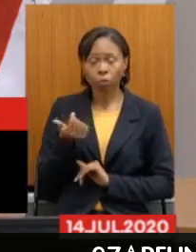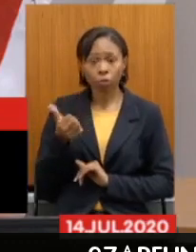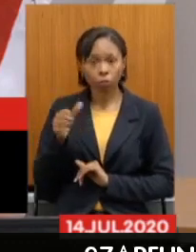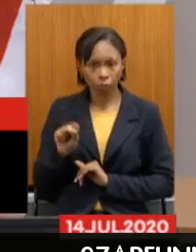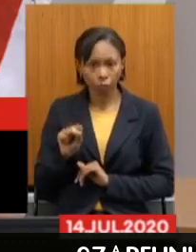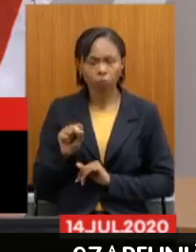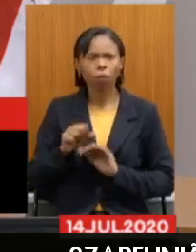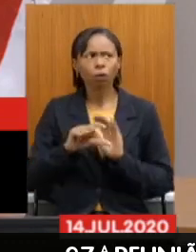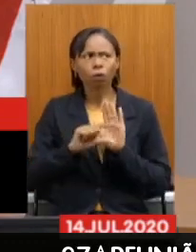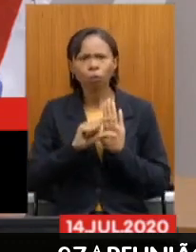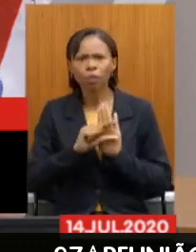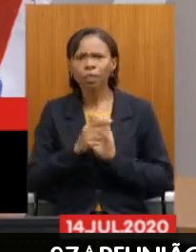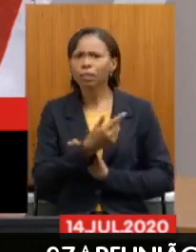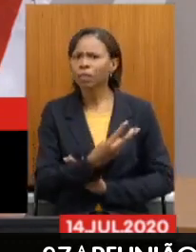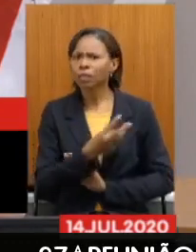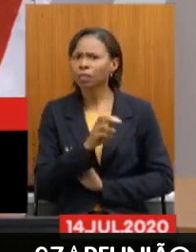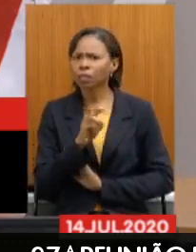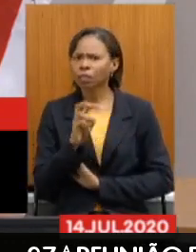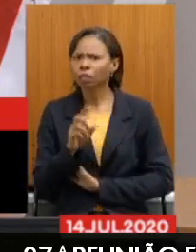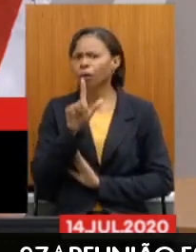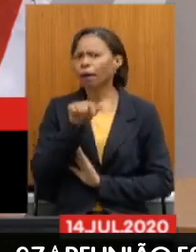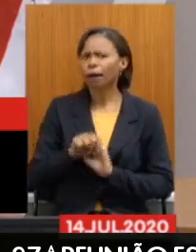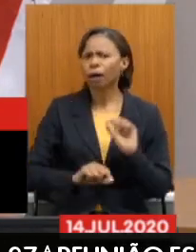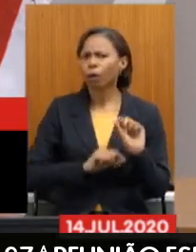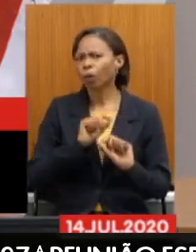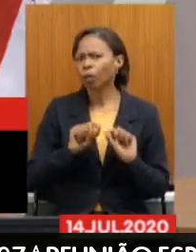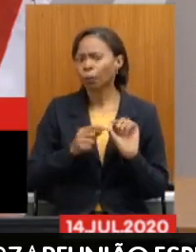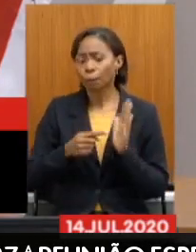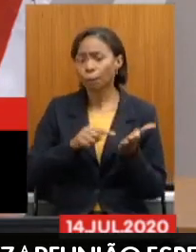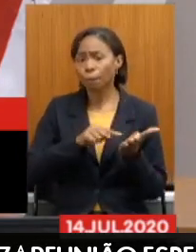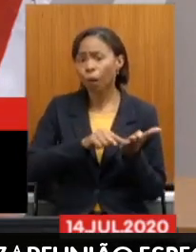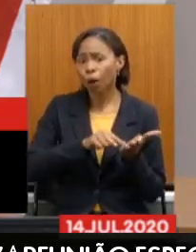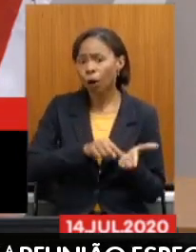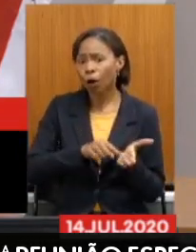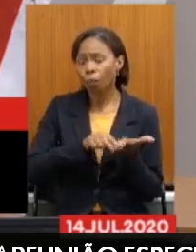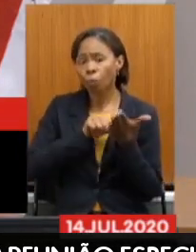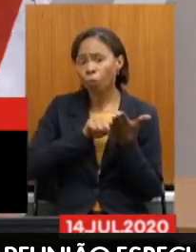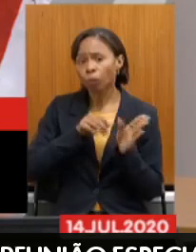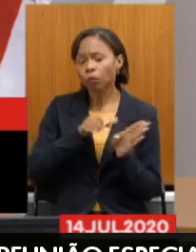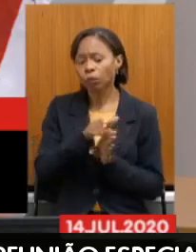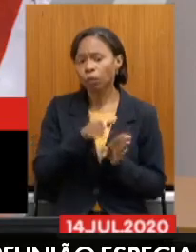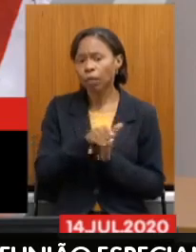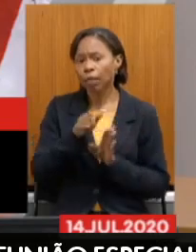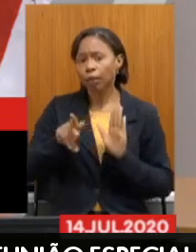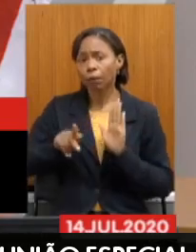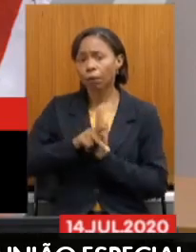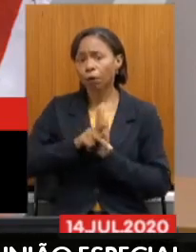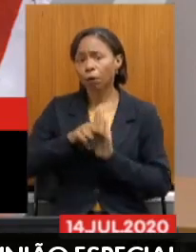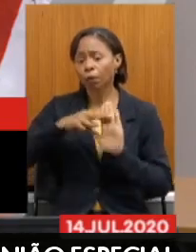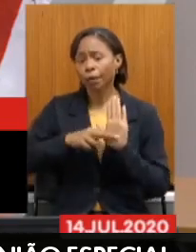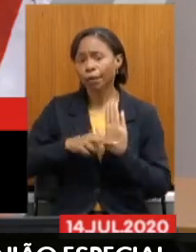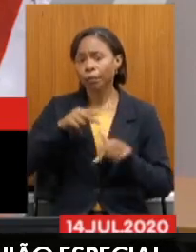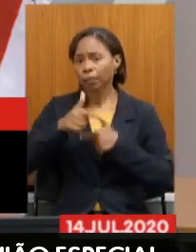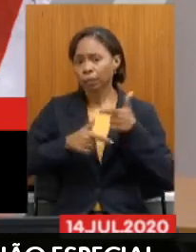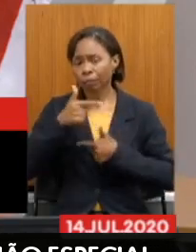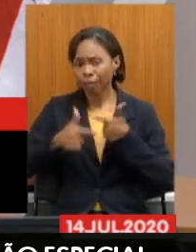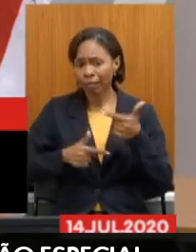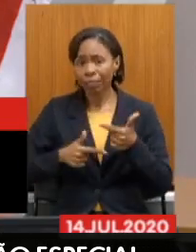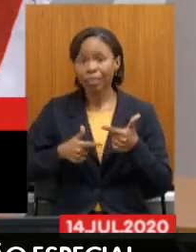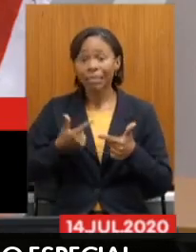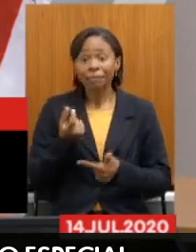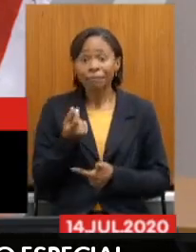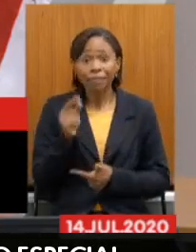355 é o provimento que orienta o nosso trabalho. E lá nós temos o quê? 20 dias corridos para cumprir uma ordem